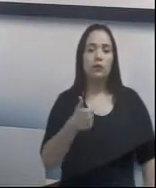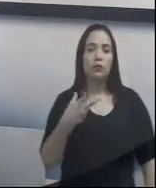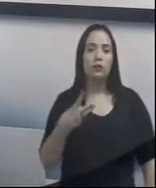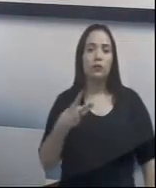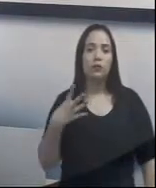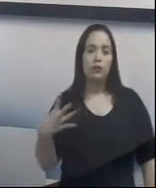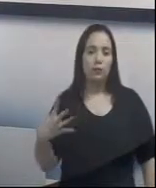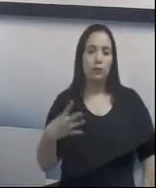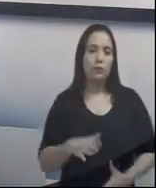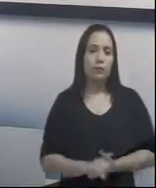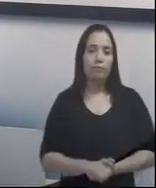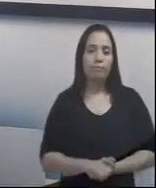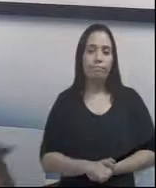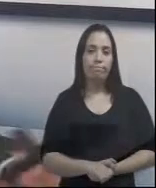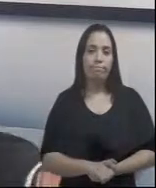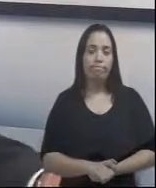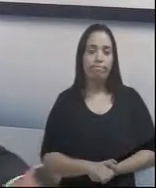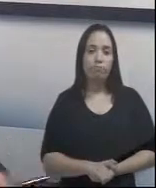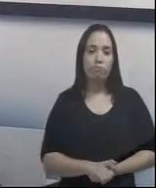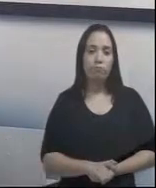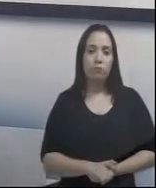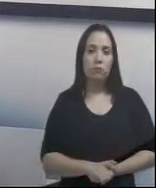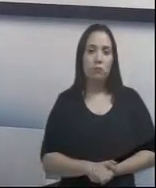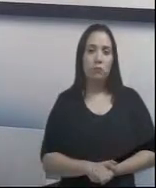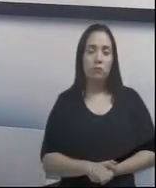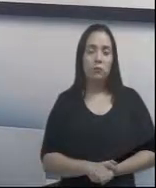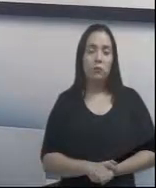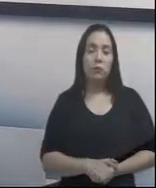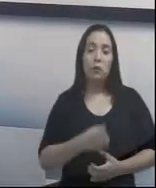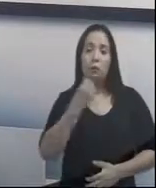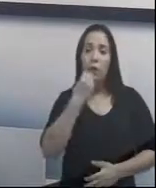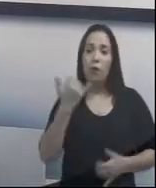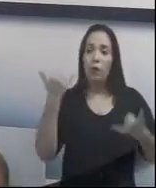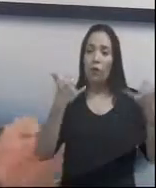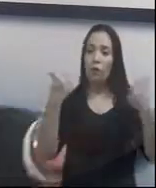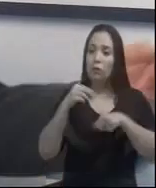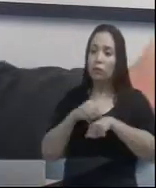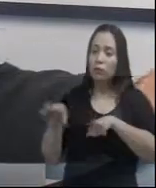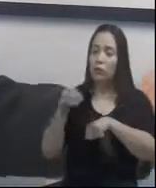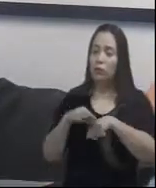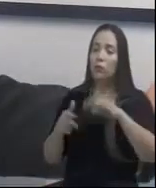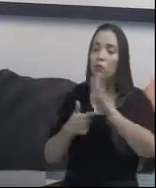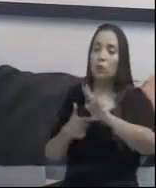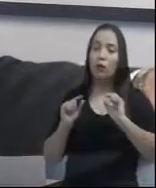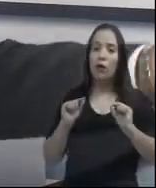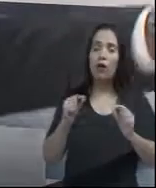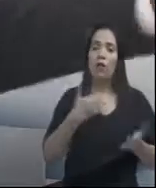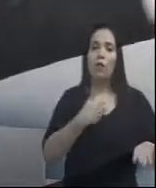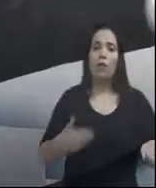5.184 assassinatos, deputado. Só a cidade para o senhor trabalhar em cima disso aí, para mostrar que o governador Camilo, como o senhor